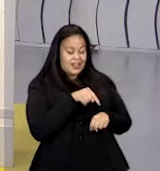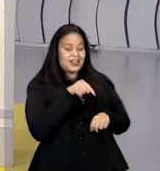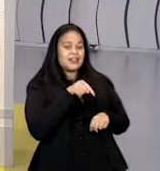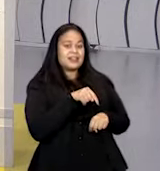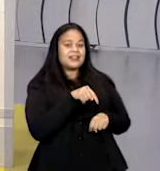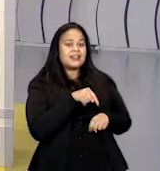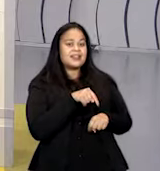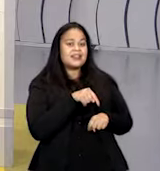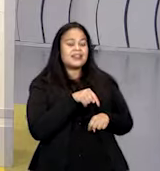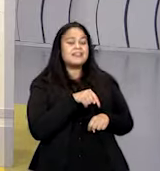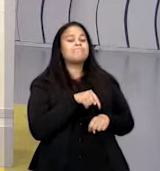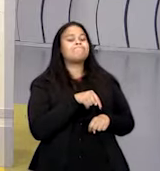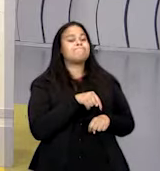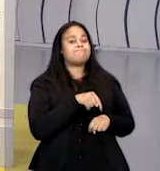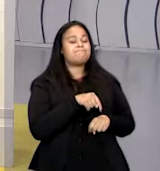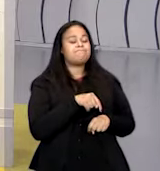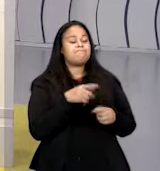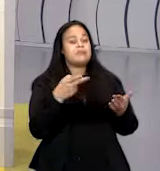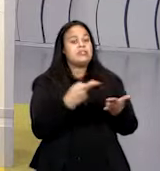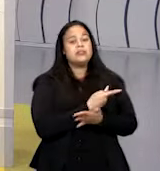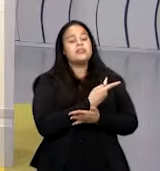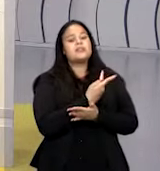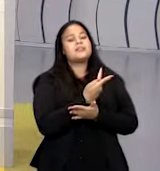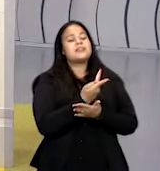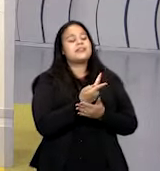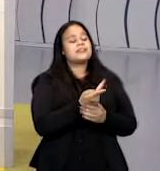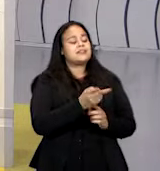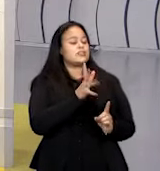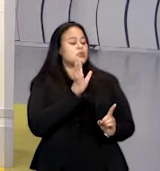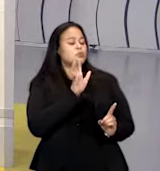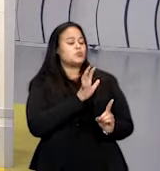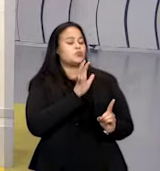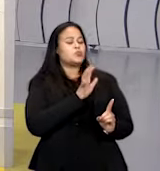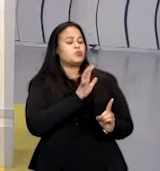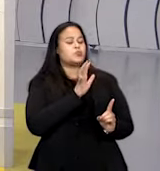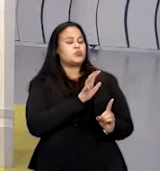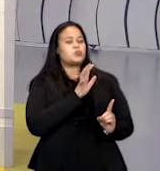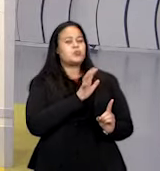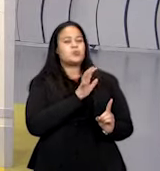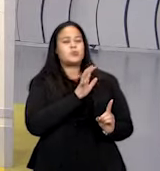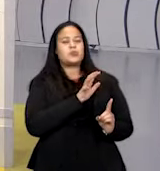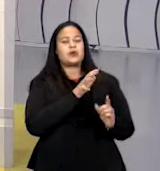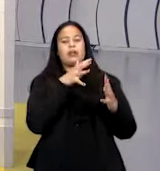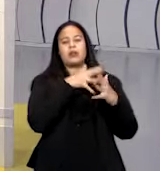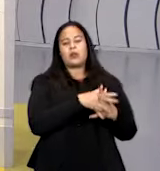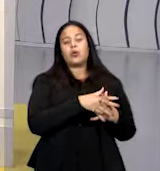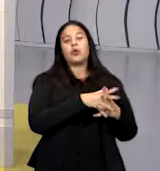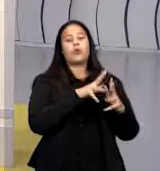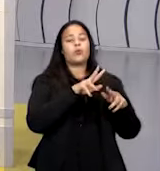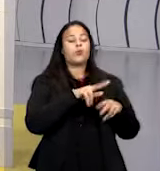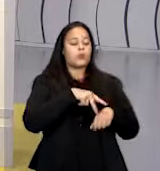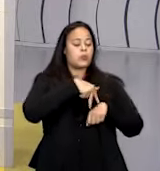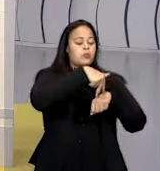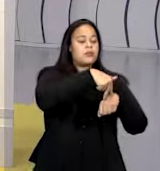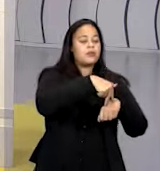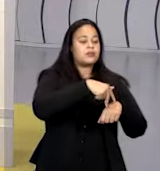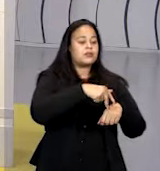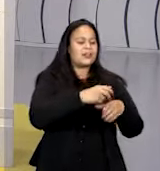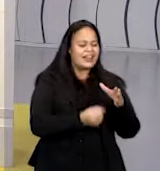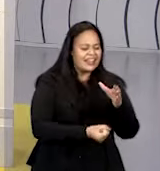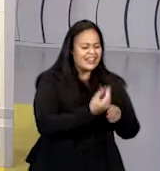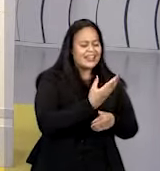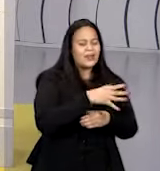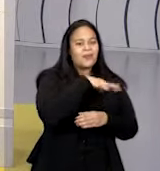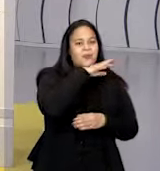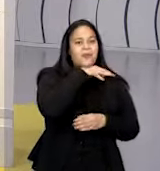também sofrem ali uma ação humana. Não é que o humano construiu aquele animal, mas